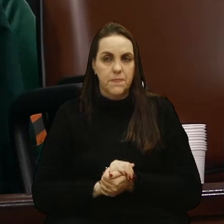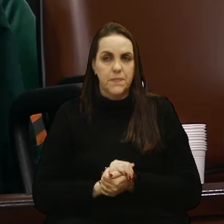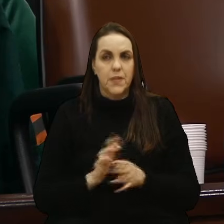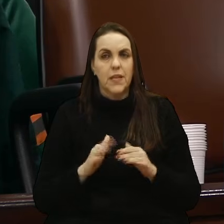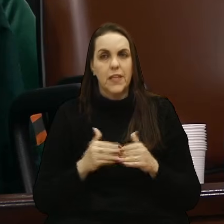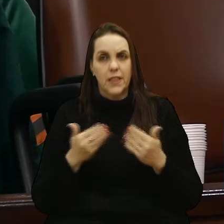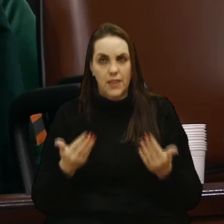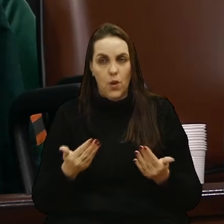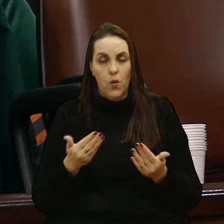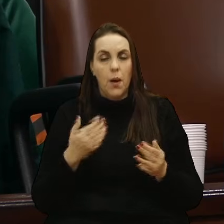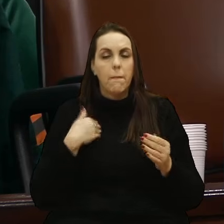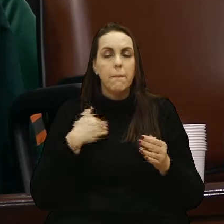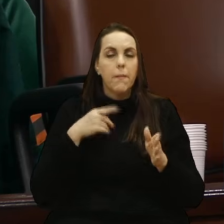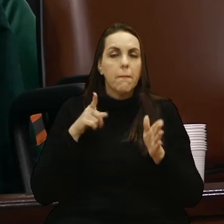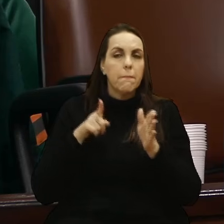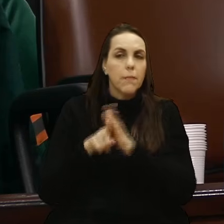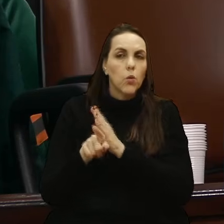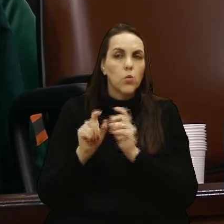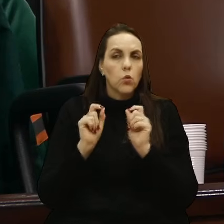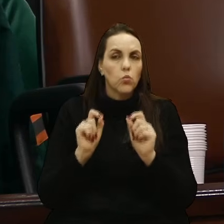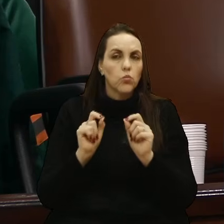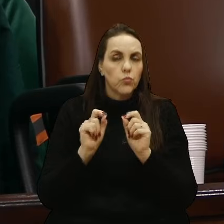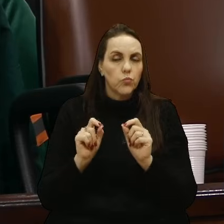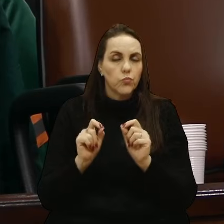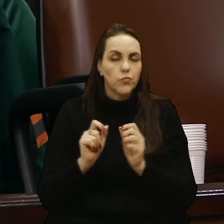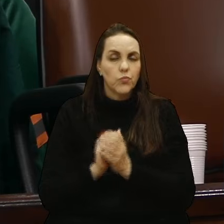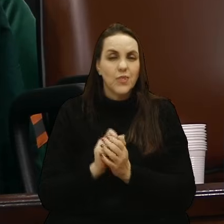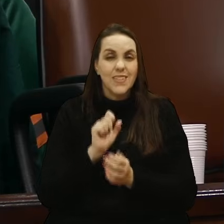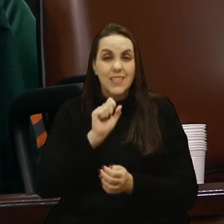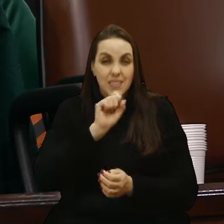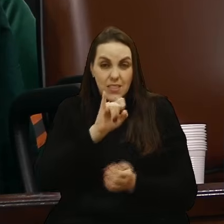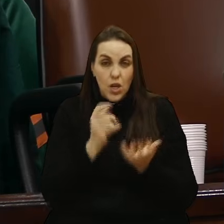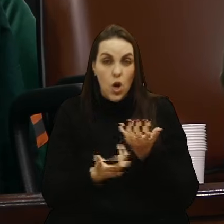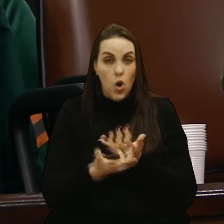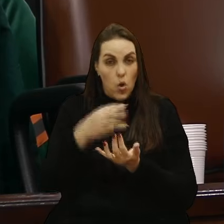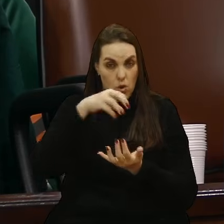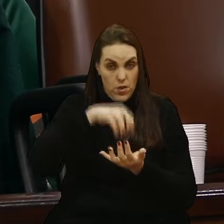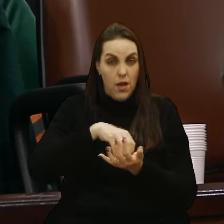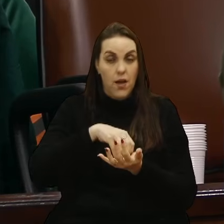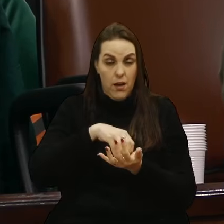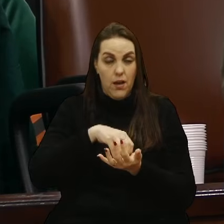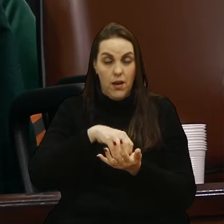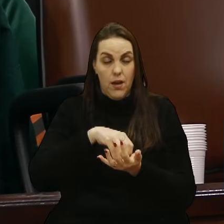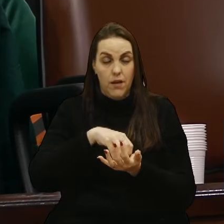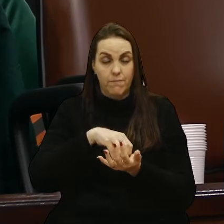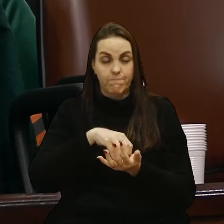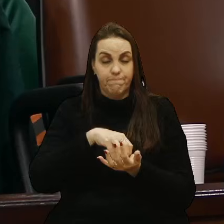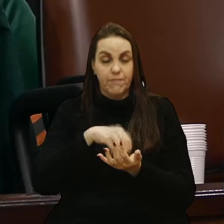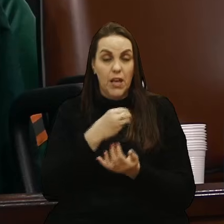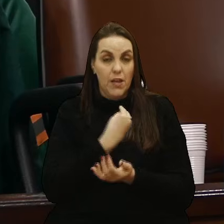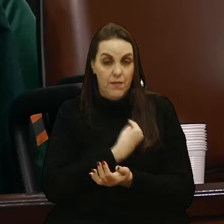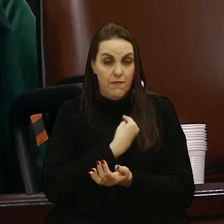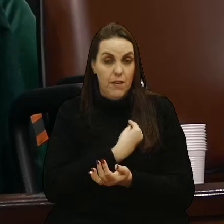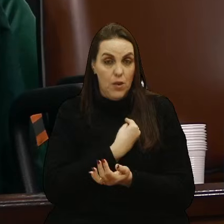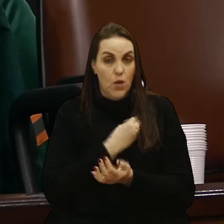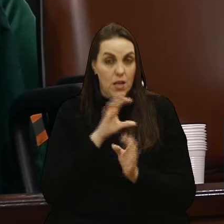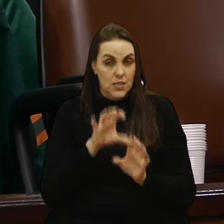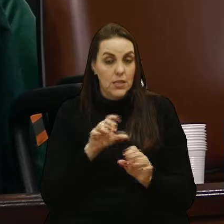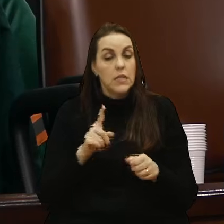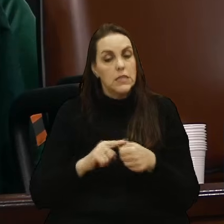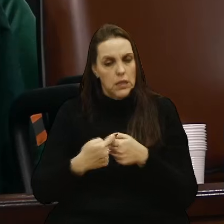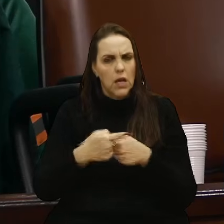Então, a minha pergunta é, se a Codeca está vivendo, a Codeca e a nossa cidade está vivendo uma